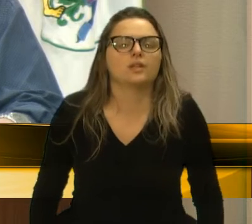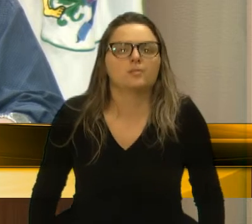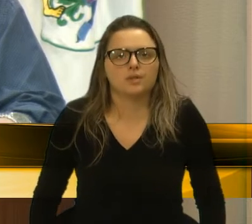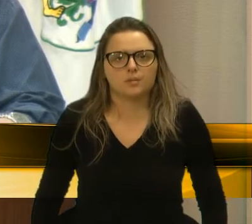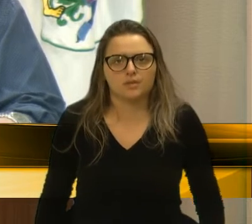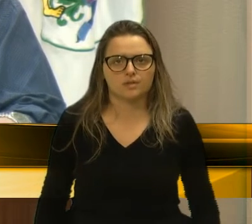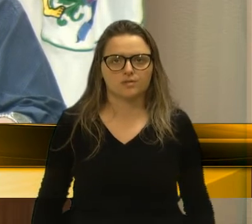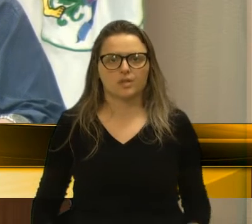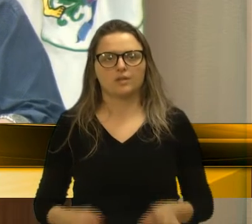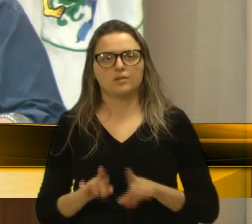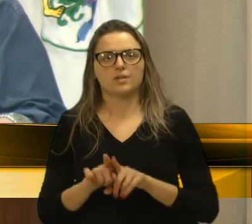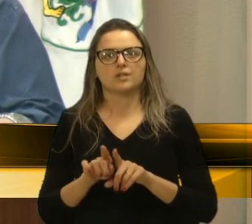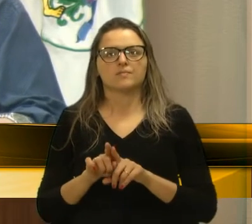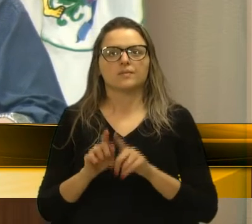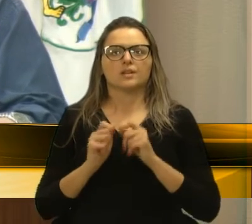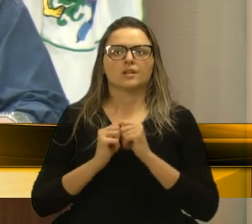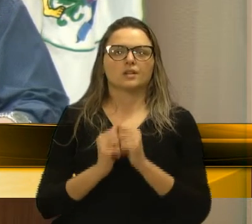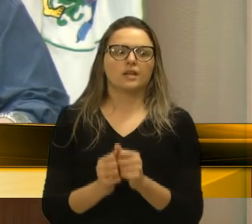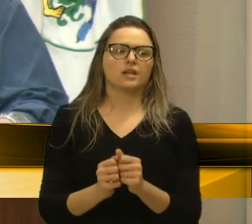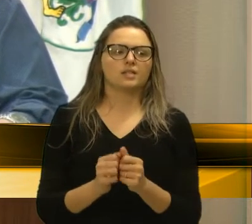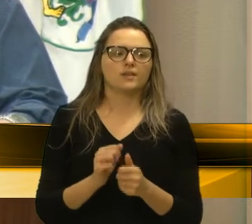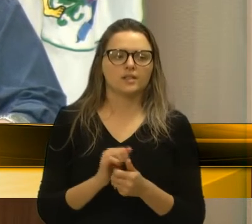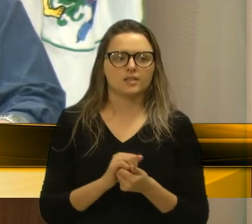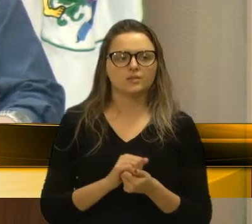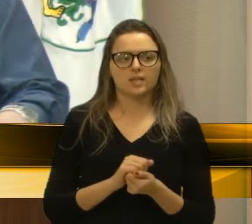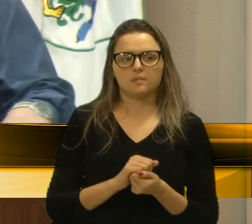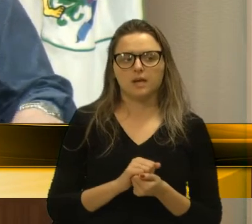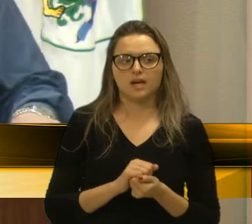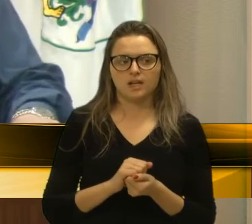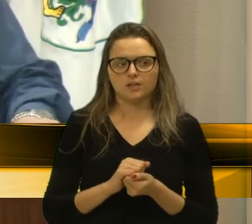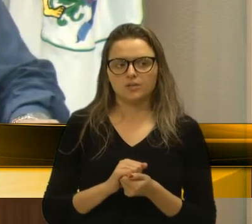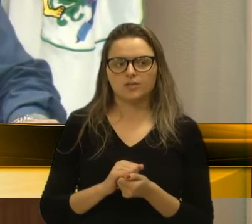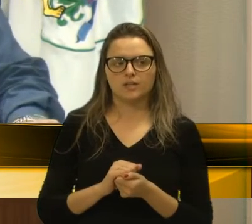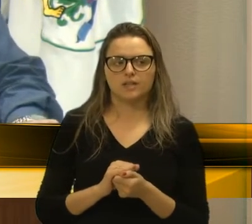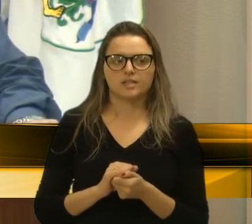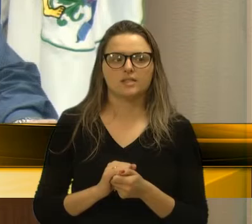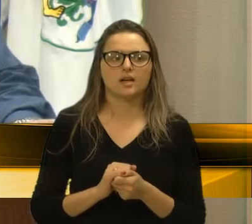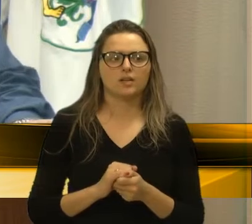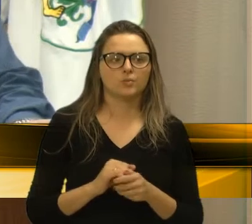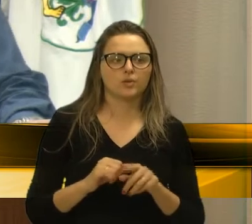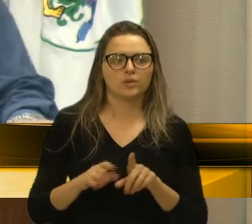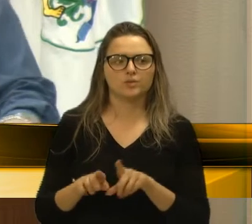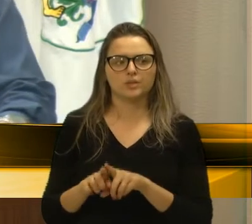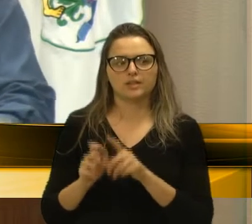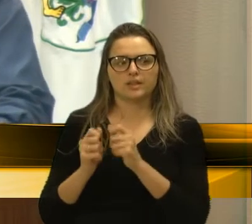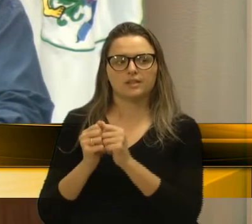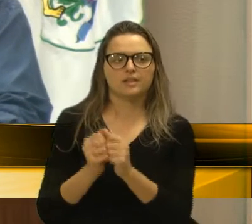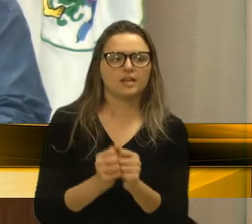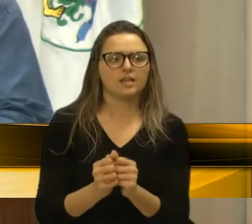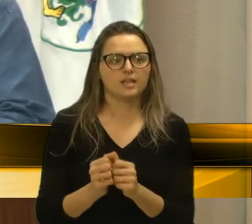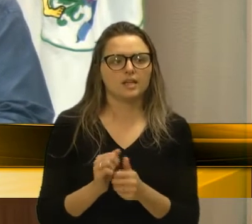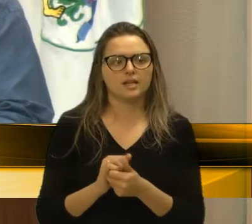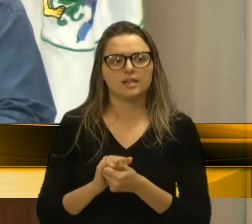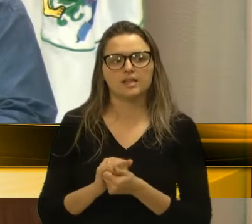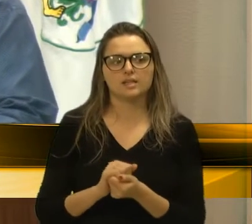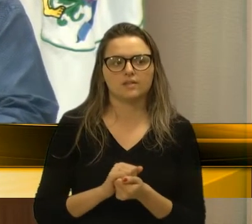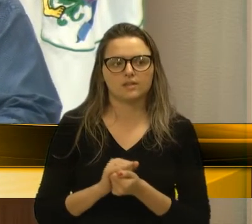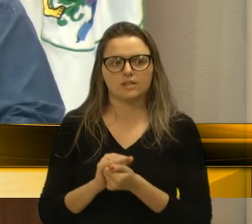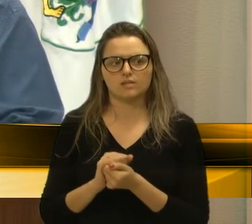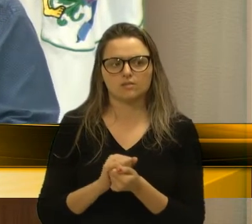sobre essa data tão importante na história mundial, que é o 11 de